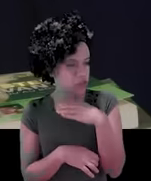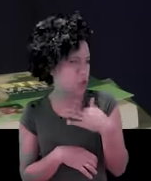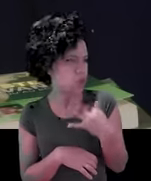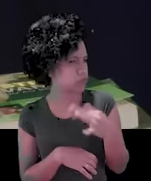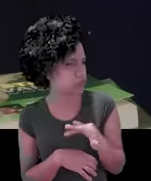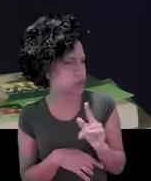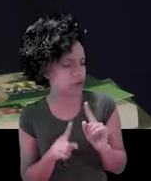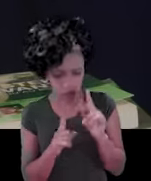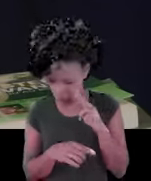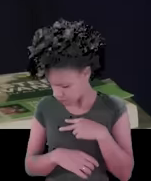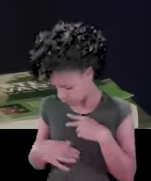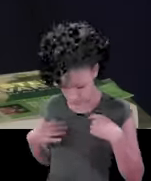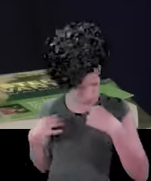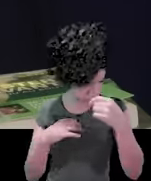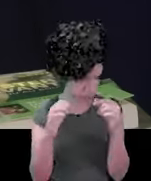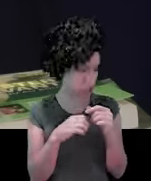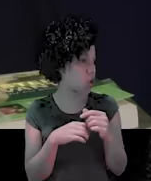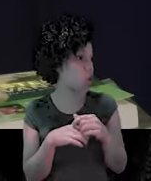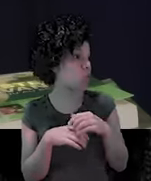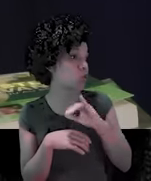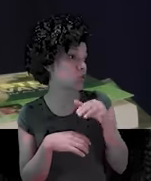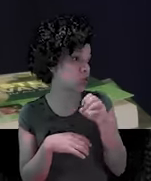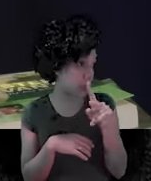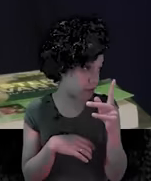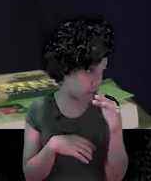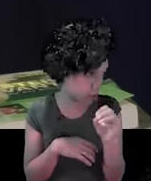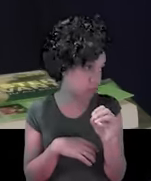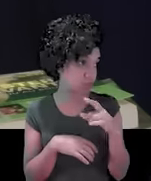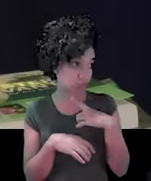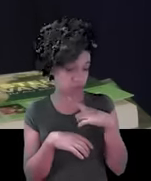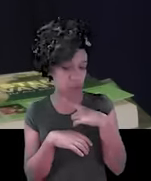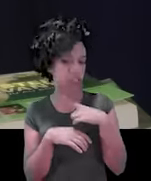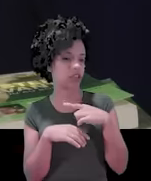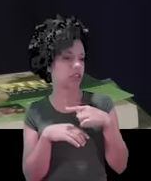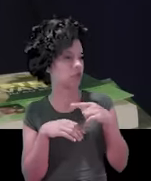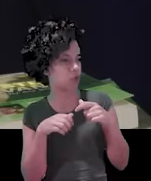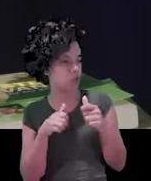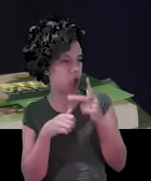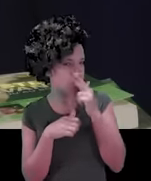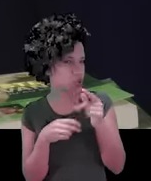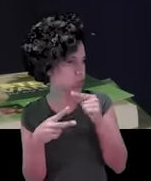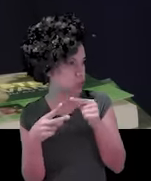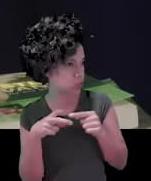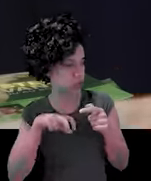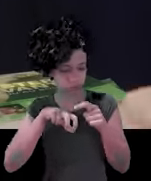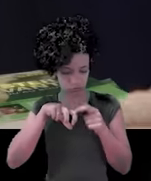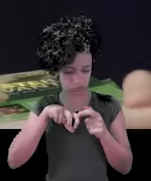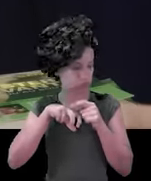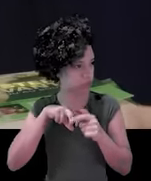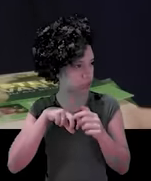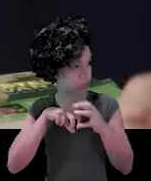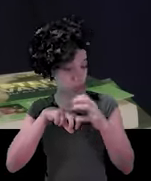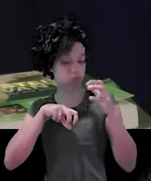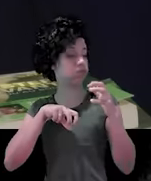velho aí quando eu cheguei lá que eu fugindo Experimente meu joelho dizer quando tem um batente aqui assim perto dos pedágios eu acho que os dois bateram que